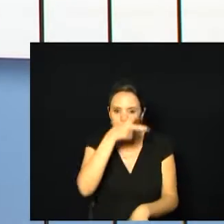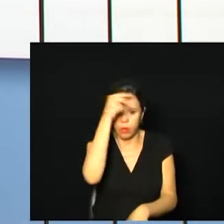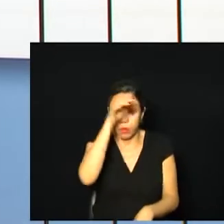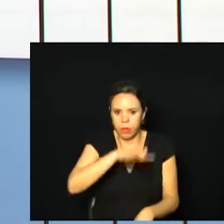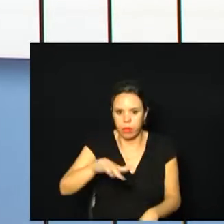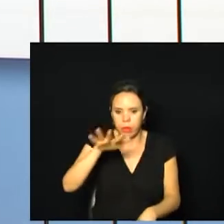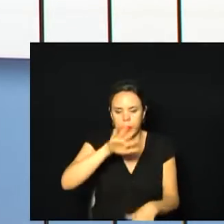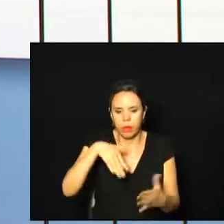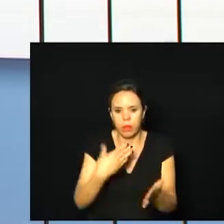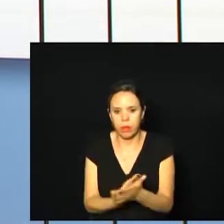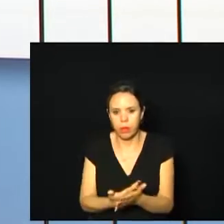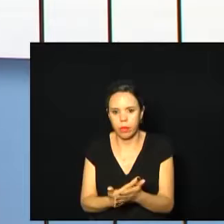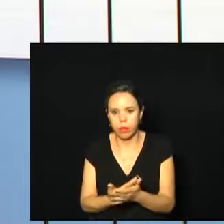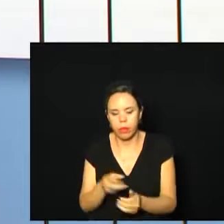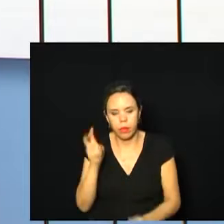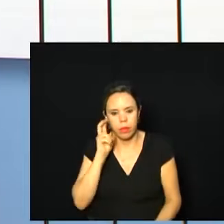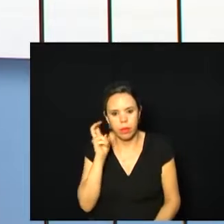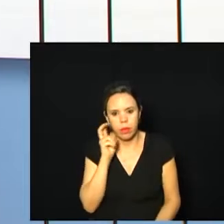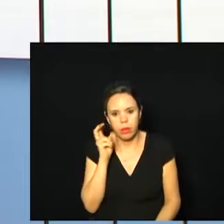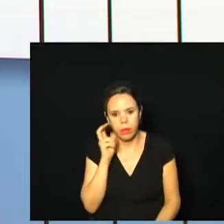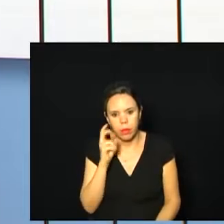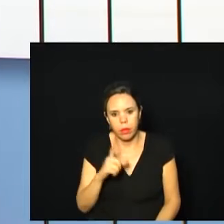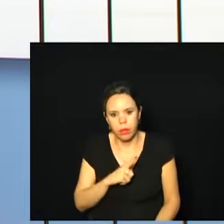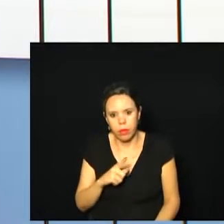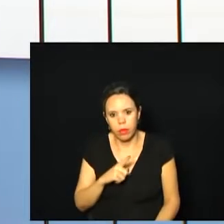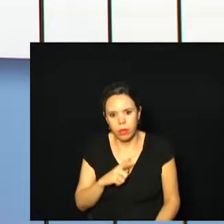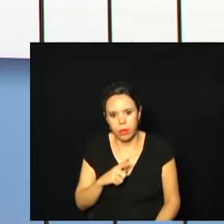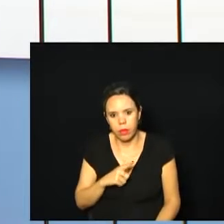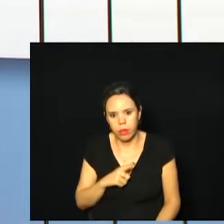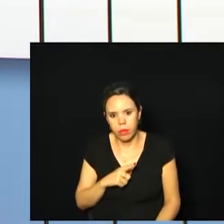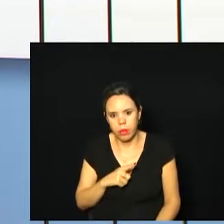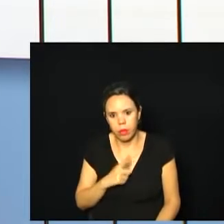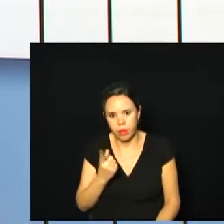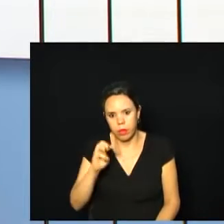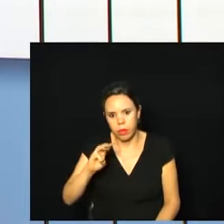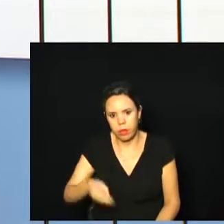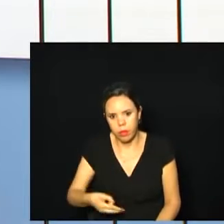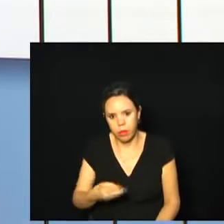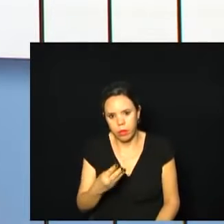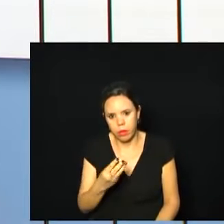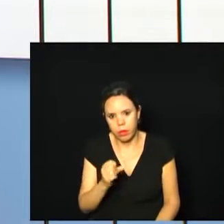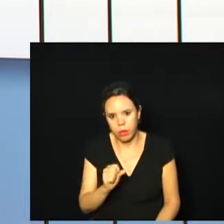Prefeitura, até esta quinta-feira nós tínhamos aí